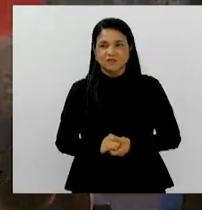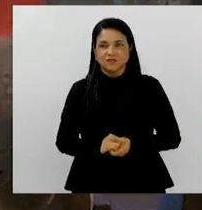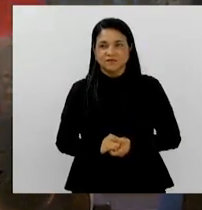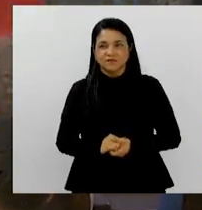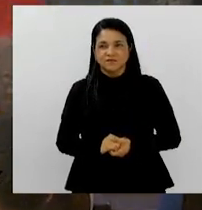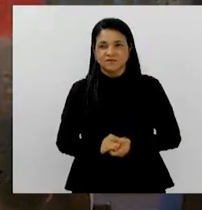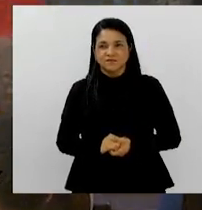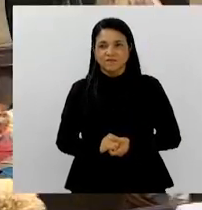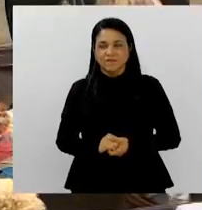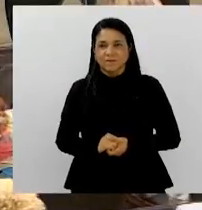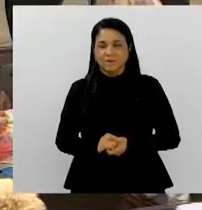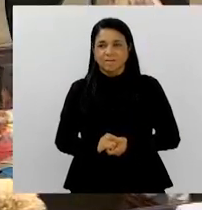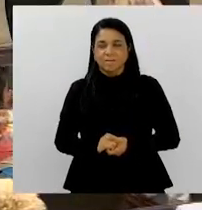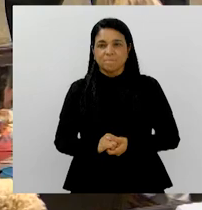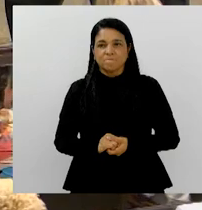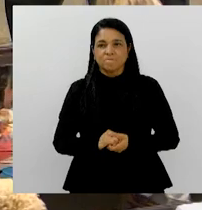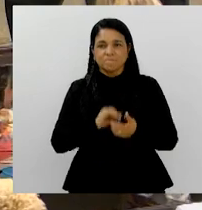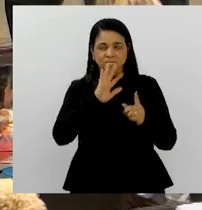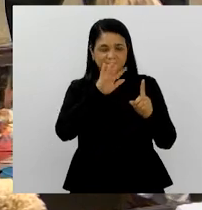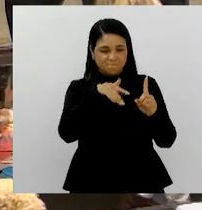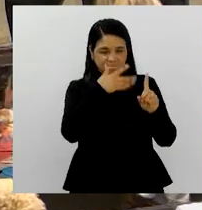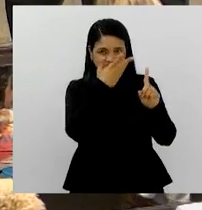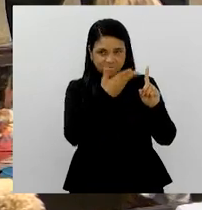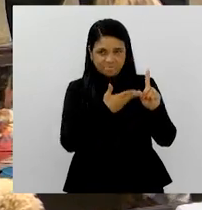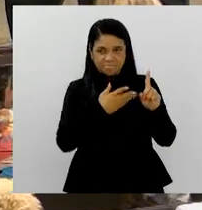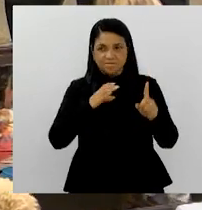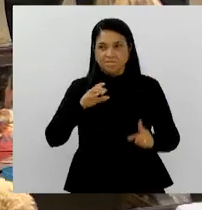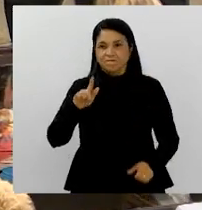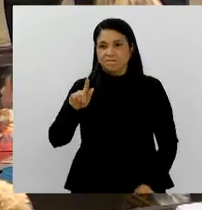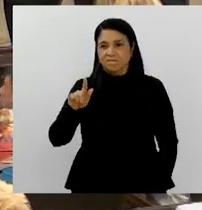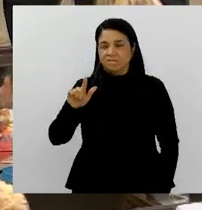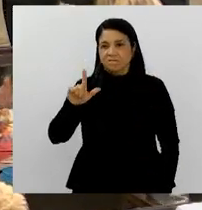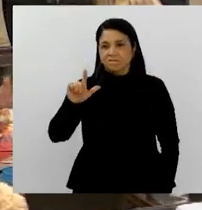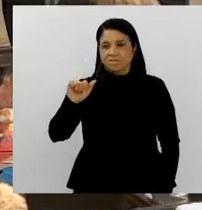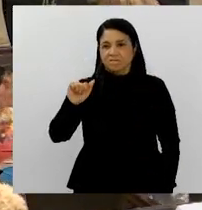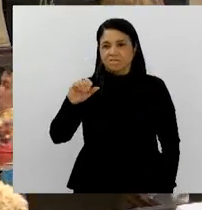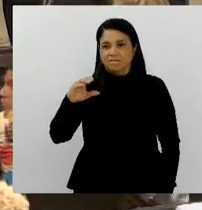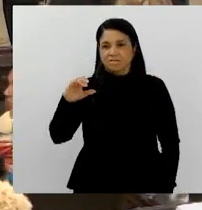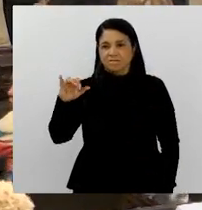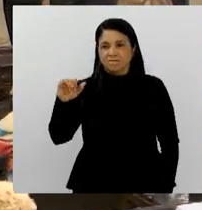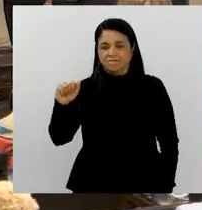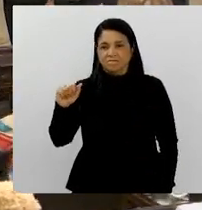Convidamos a próxima agraciada, Gláucia da Silva Maciel.